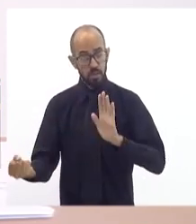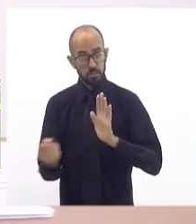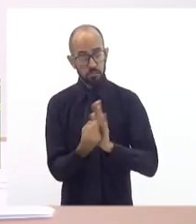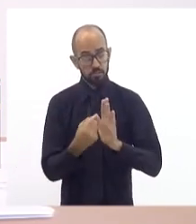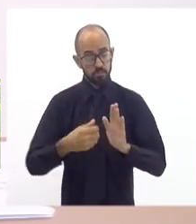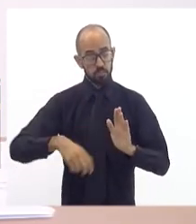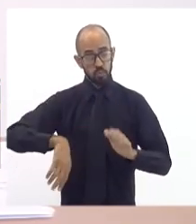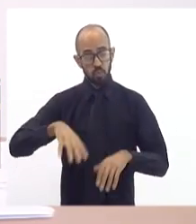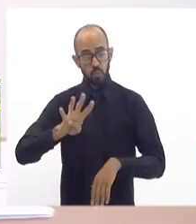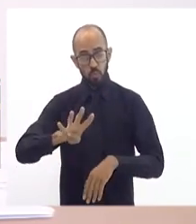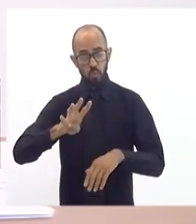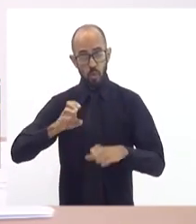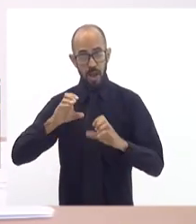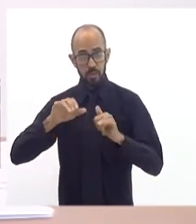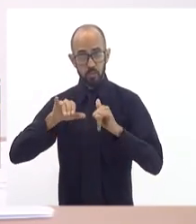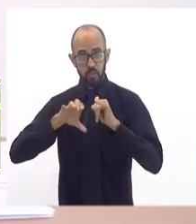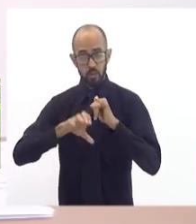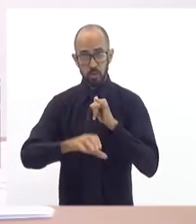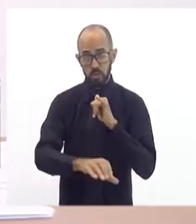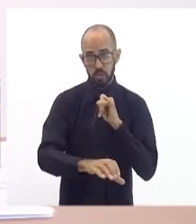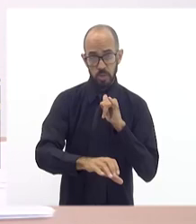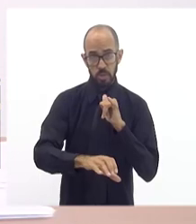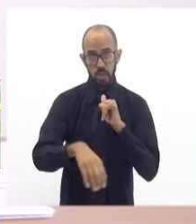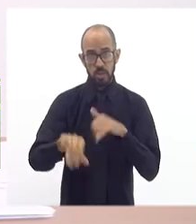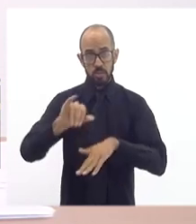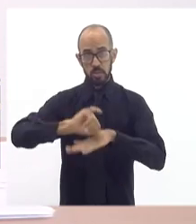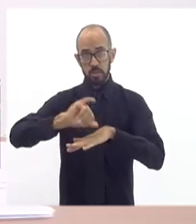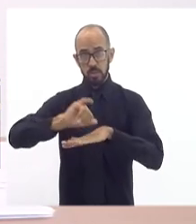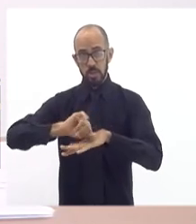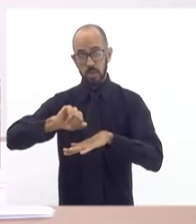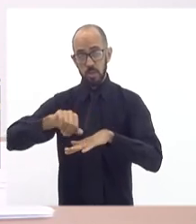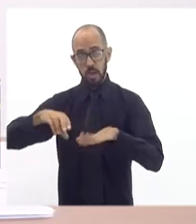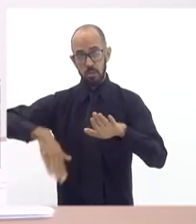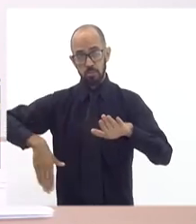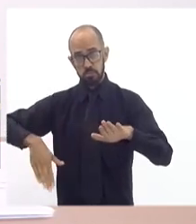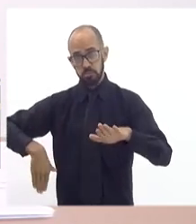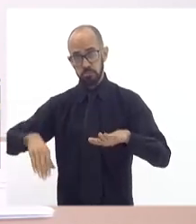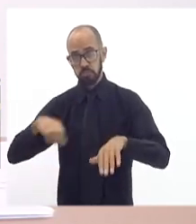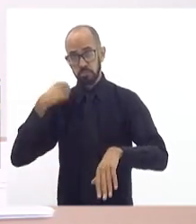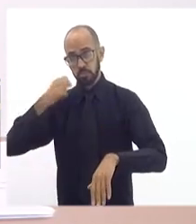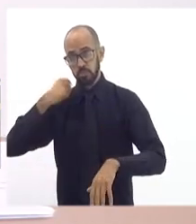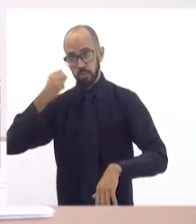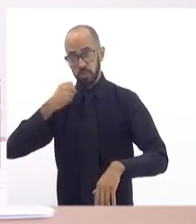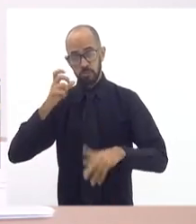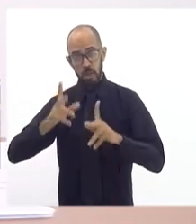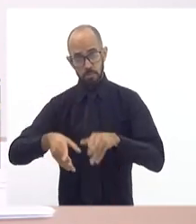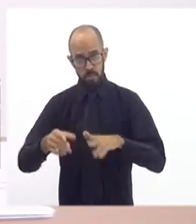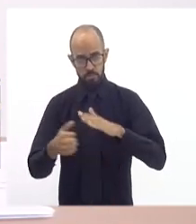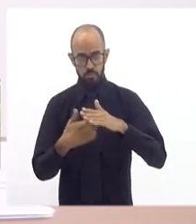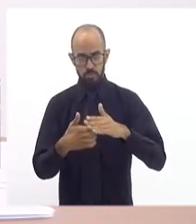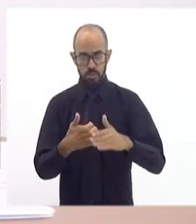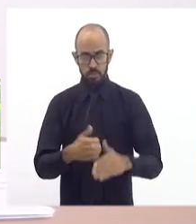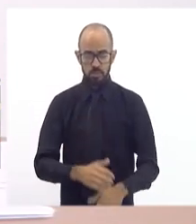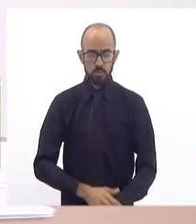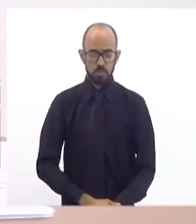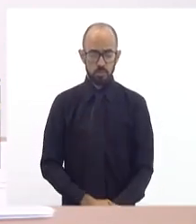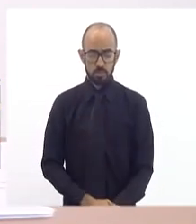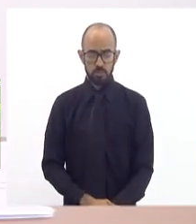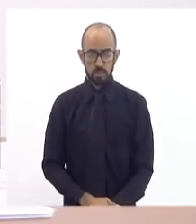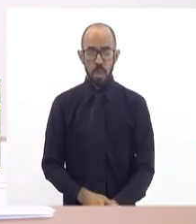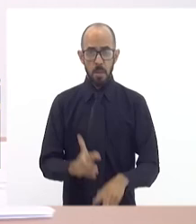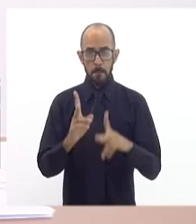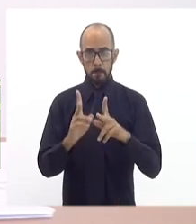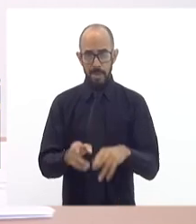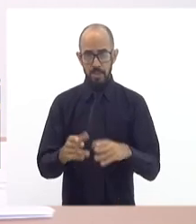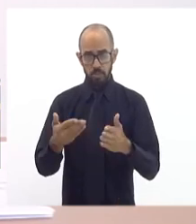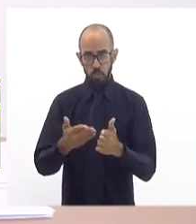instalação de quatro termelétricas flutuantes também na Baía de Sepetiba a cargo da mesma empresa e apesar da